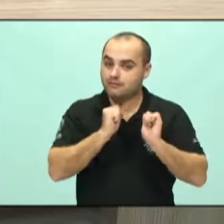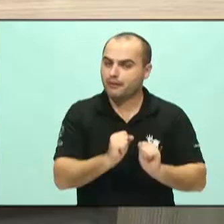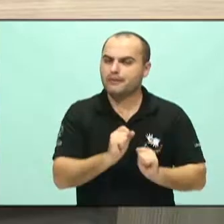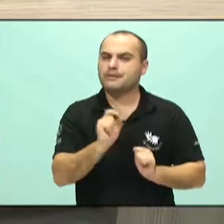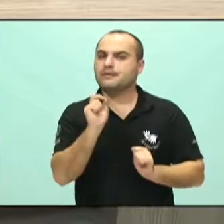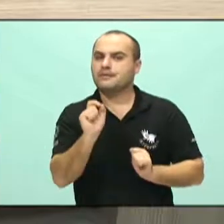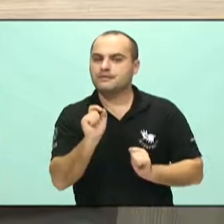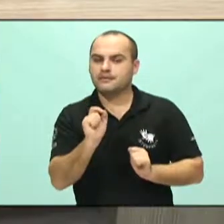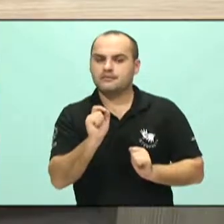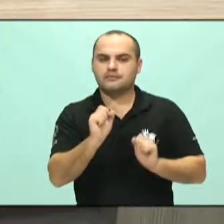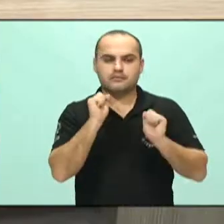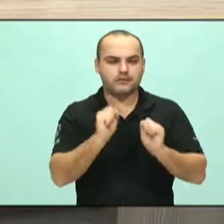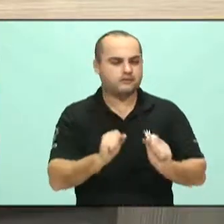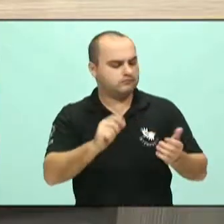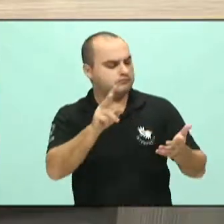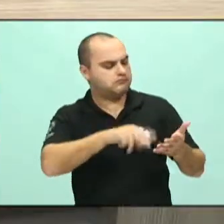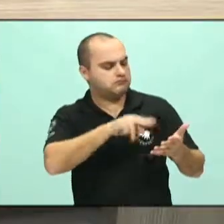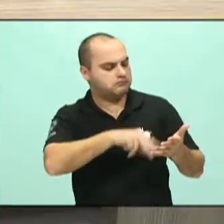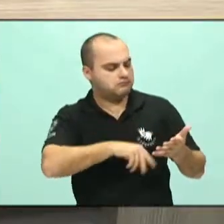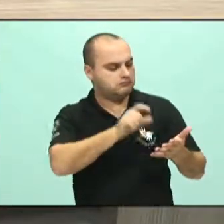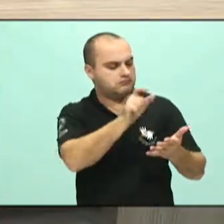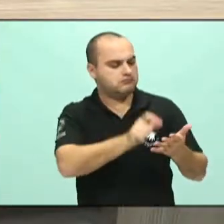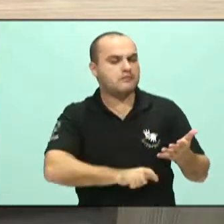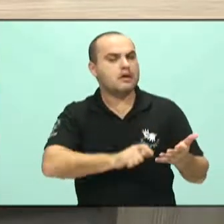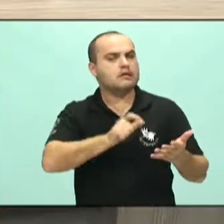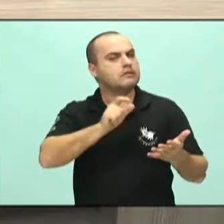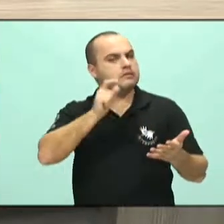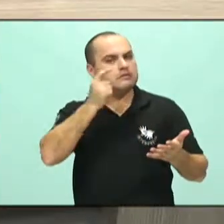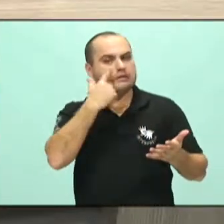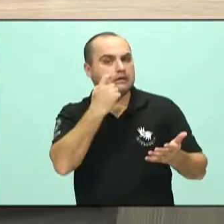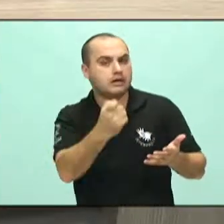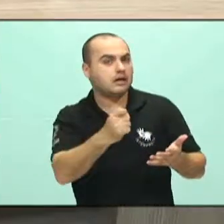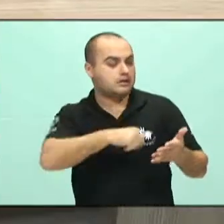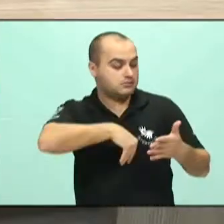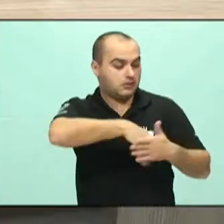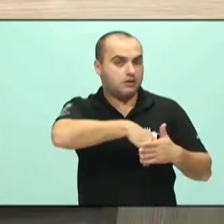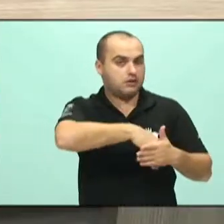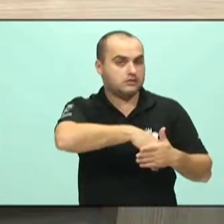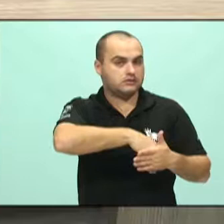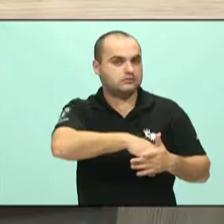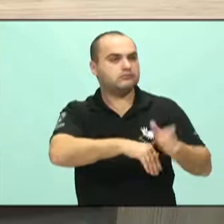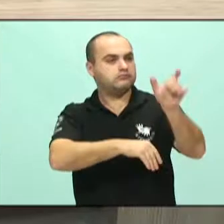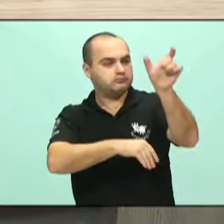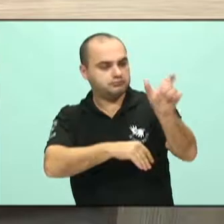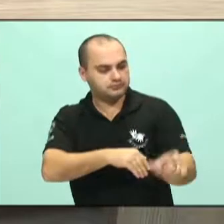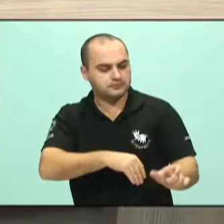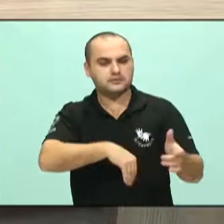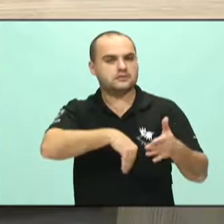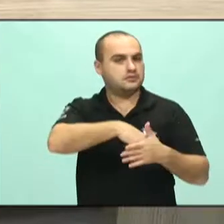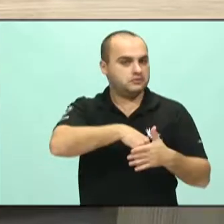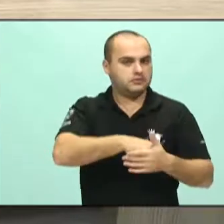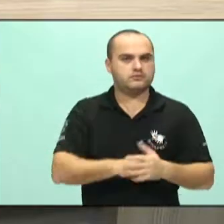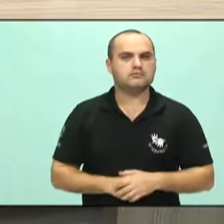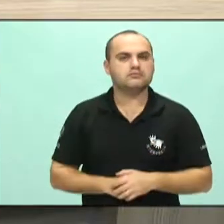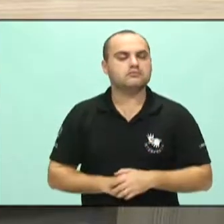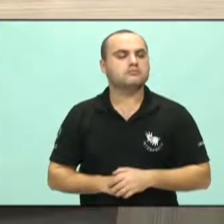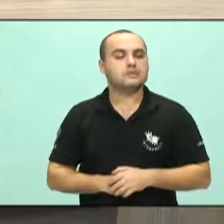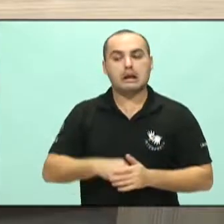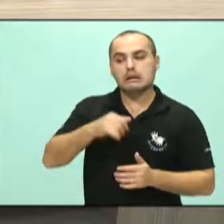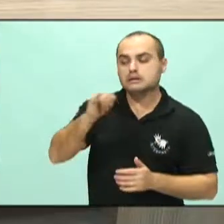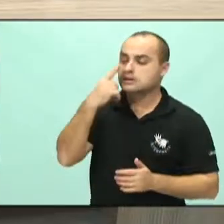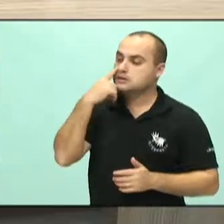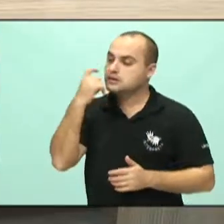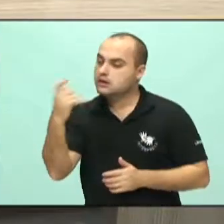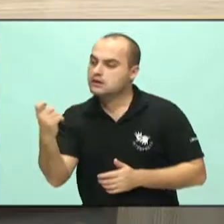assim, salteada. Se o leitor quer falar, quem se interessar por esporte, ele pode ler o capítulo de esporte. Se ele quiser